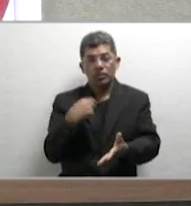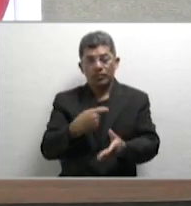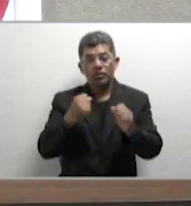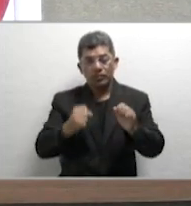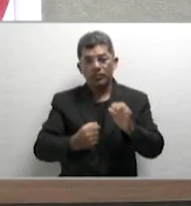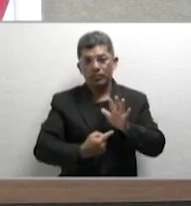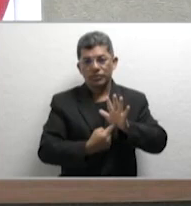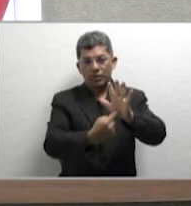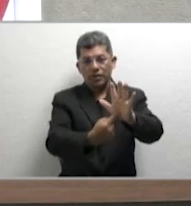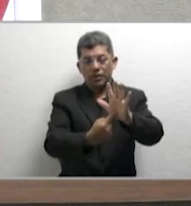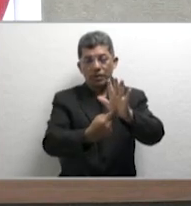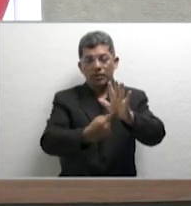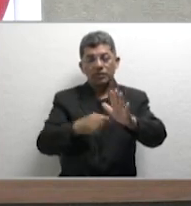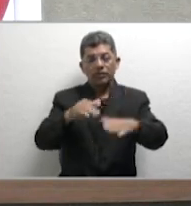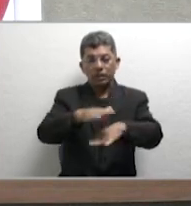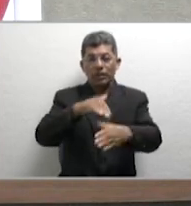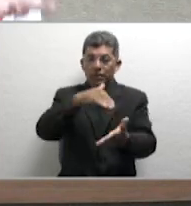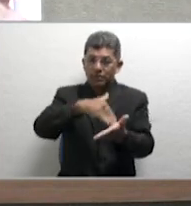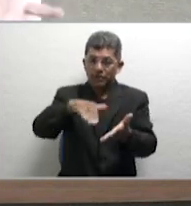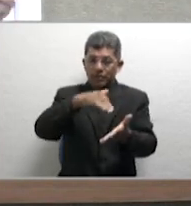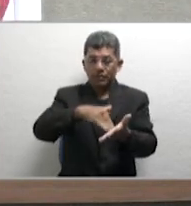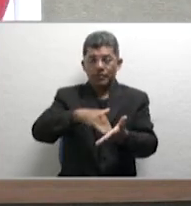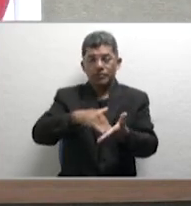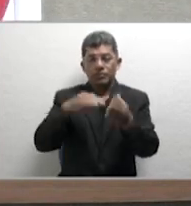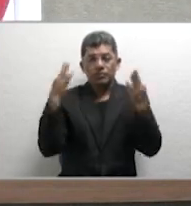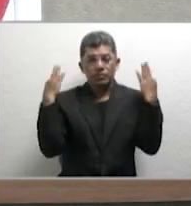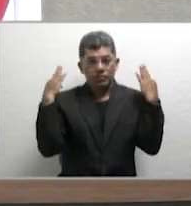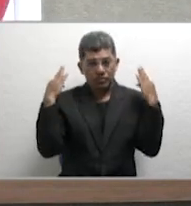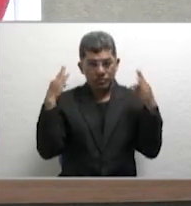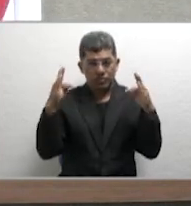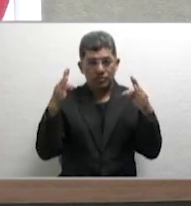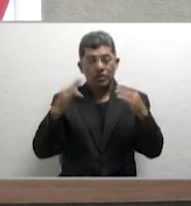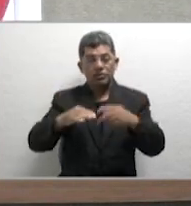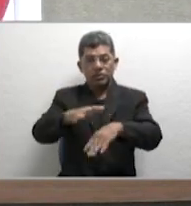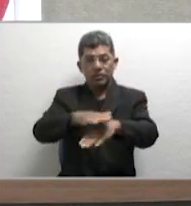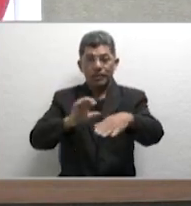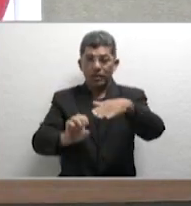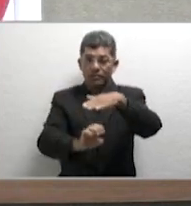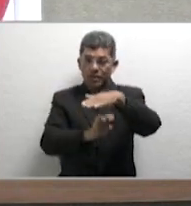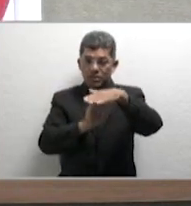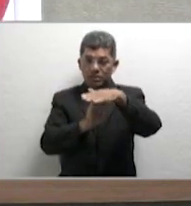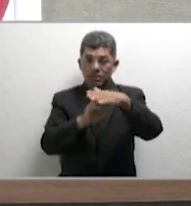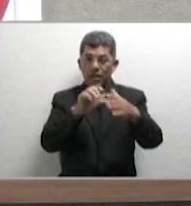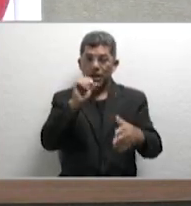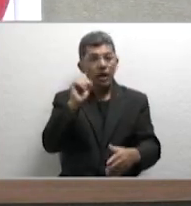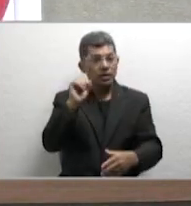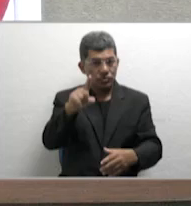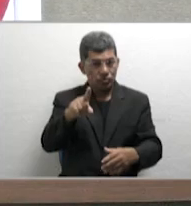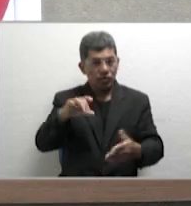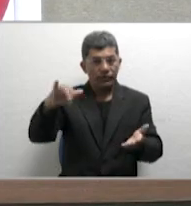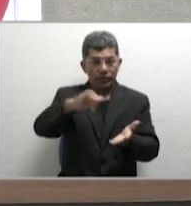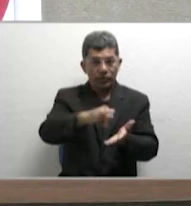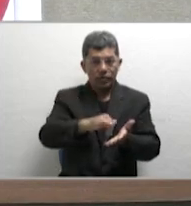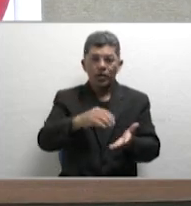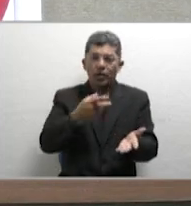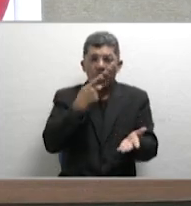trazer aqui a Amazonas Tour, que a Amazonas Tour traga também o pessoal da Azul, porque não adianta dizer assim, eu tenho a subvenção do governo,